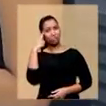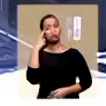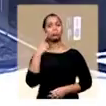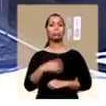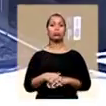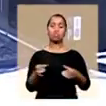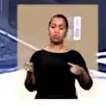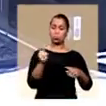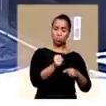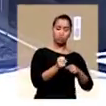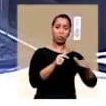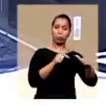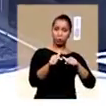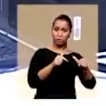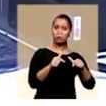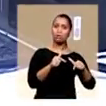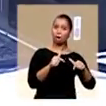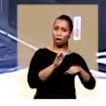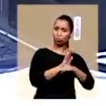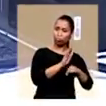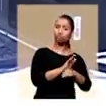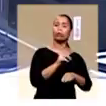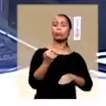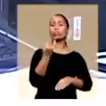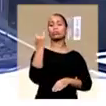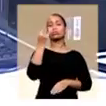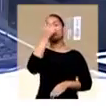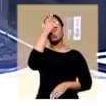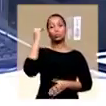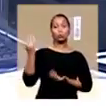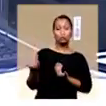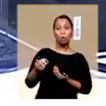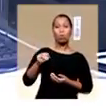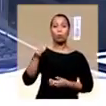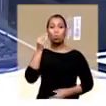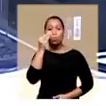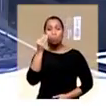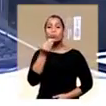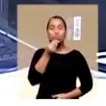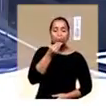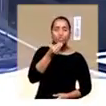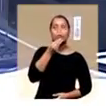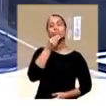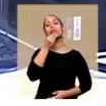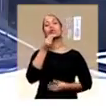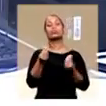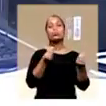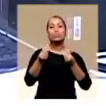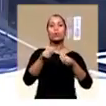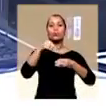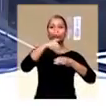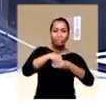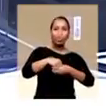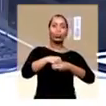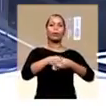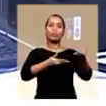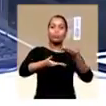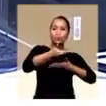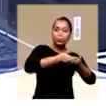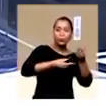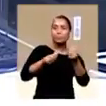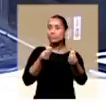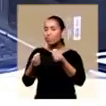programa de inserção social é muito importante, tanto para os jovens, para eles terem oportunidade de conhecer como funcionam as rotinas administrativas e toda a